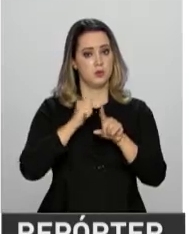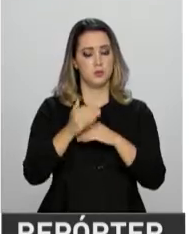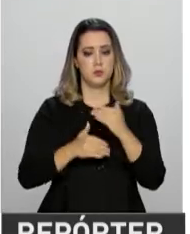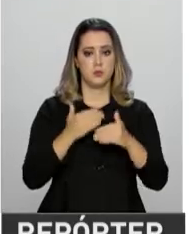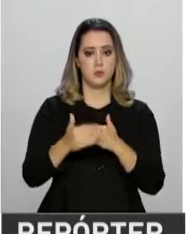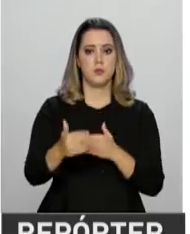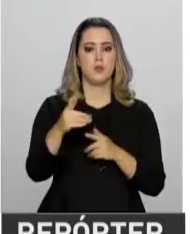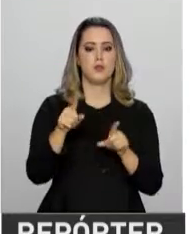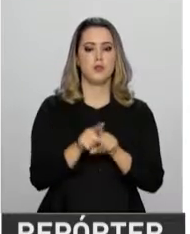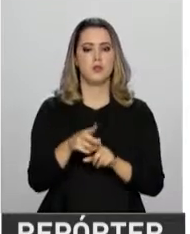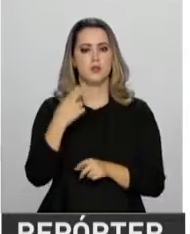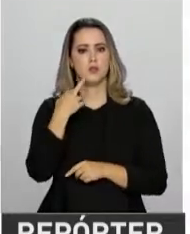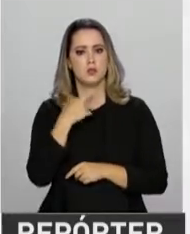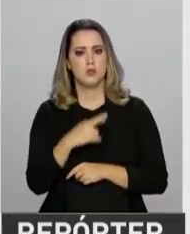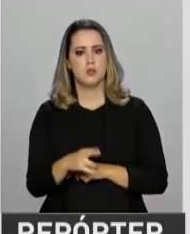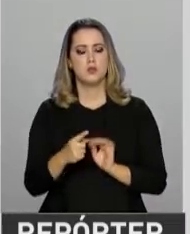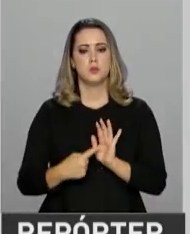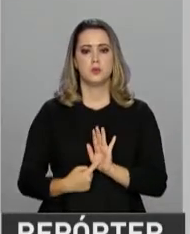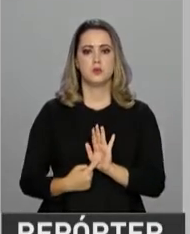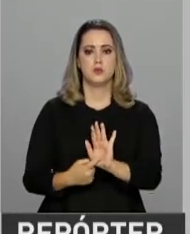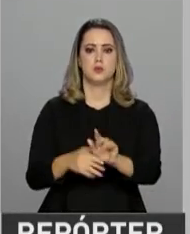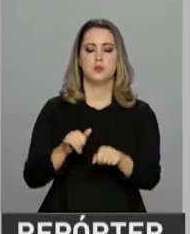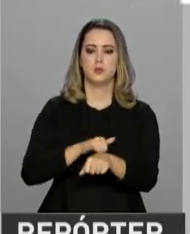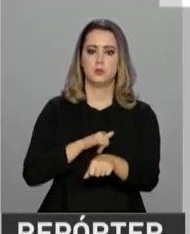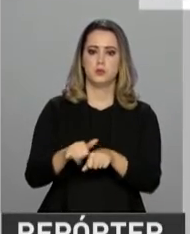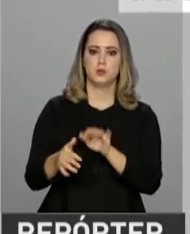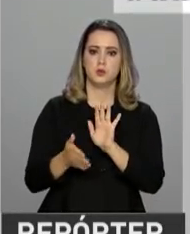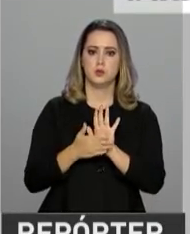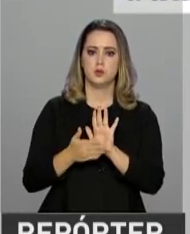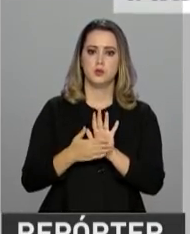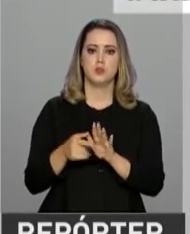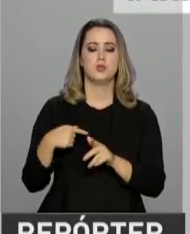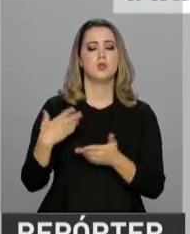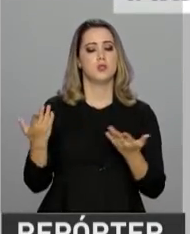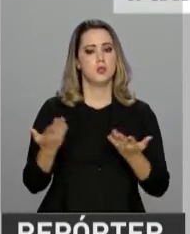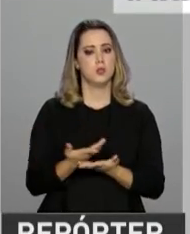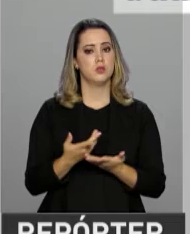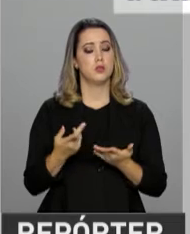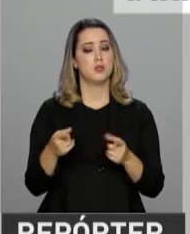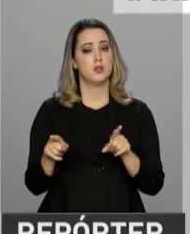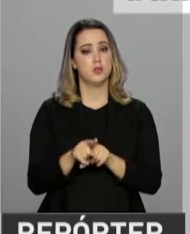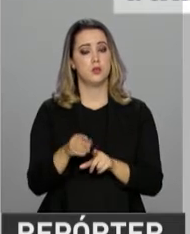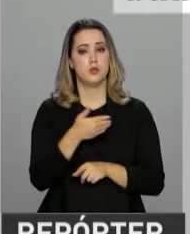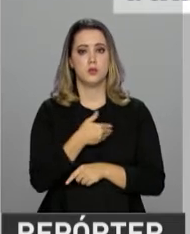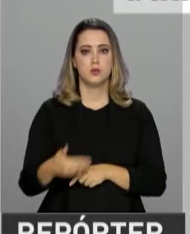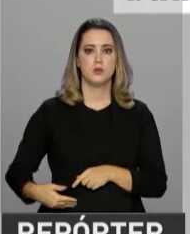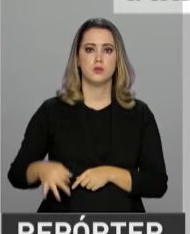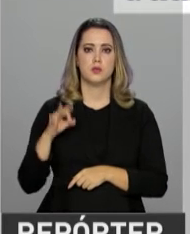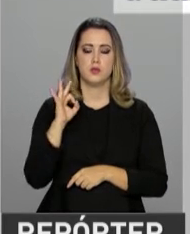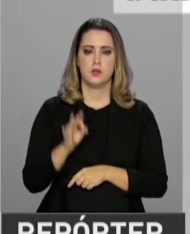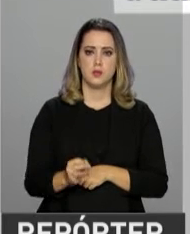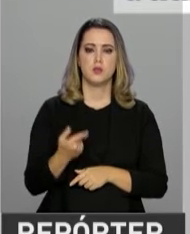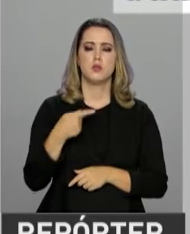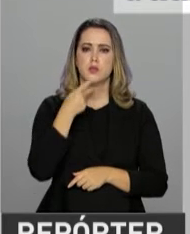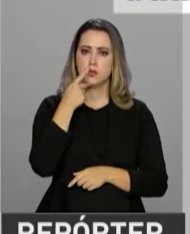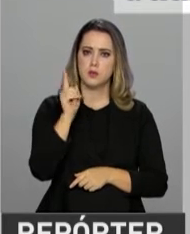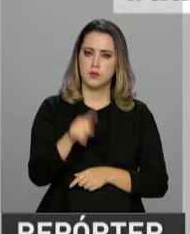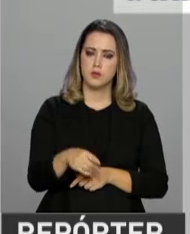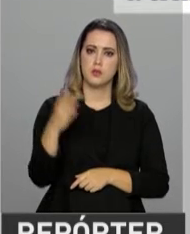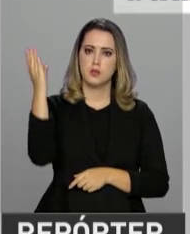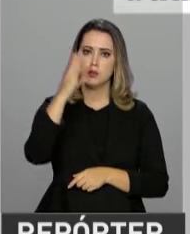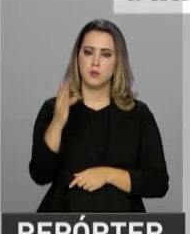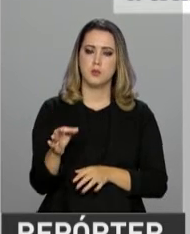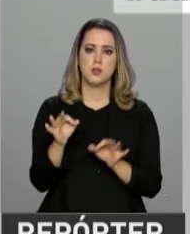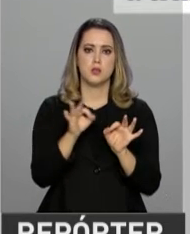presidente os resultados mostram que a estratégia proposta e executada pelo governo está certa e afirma que o